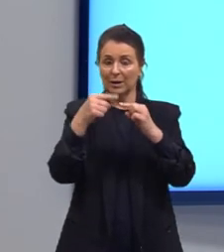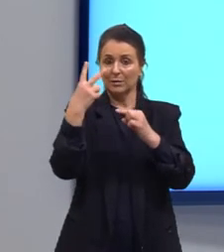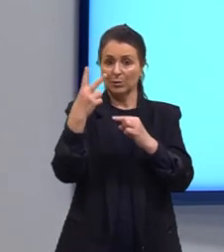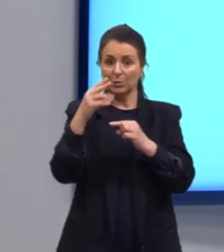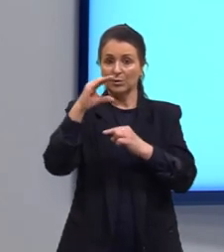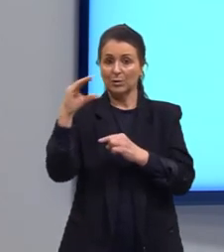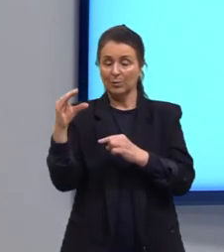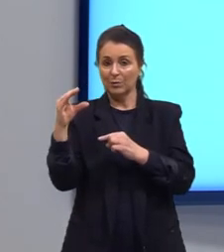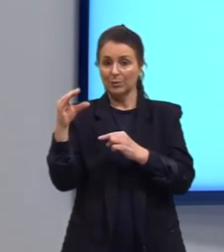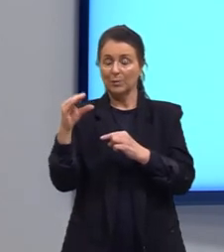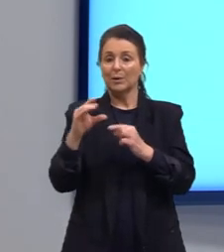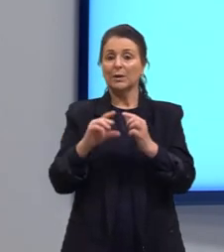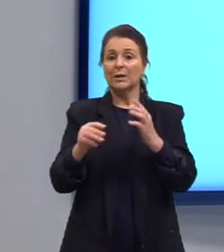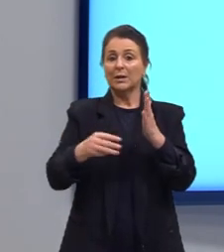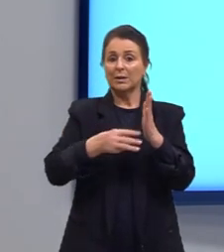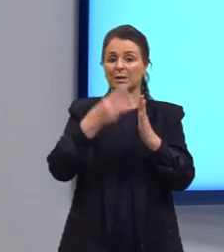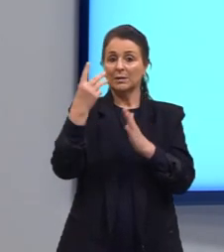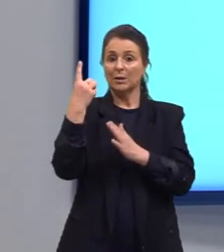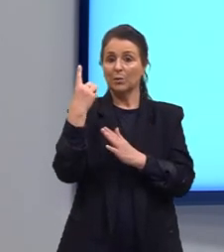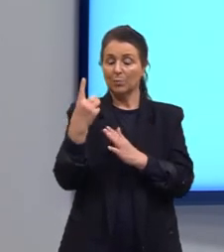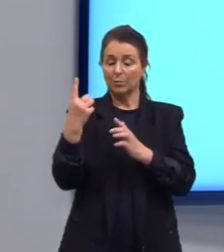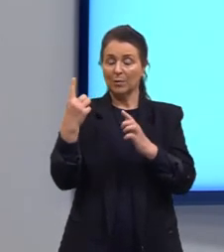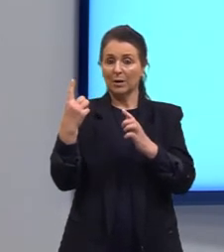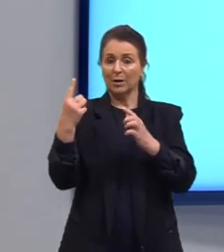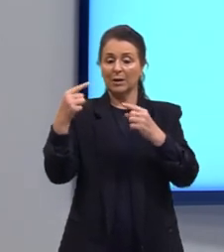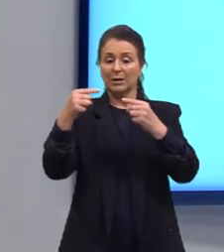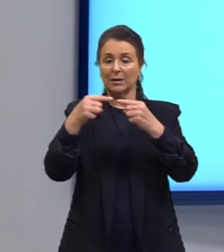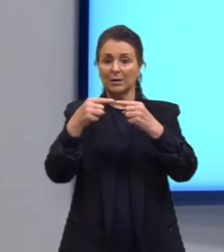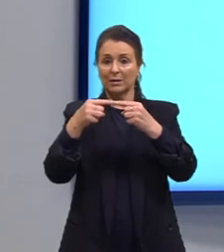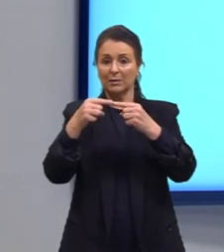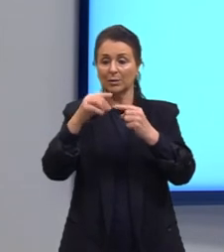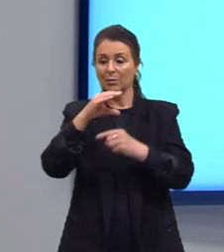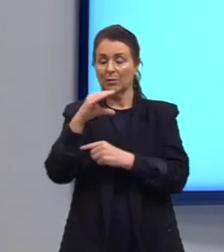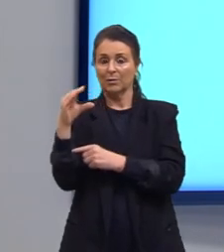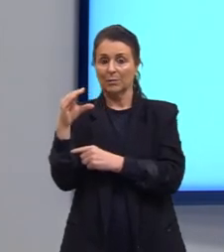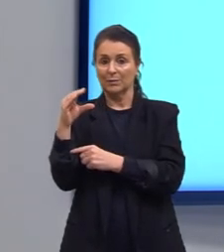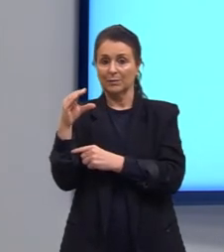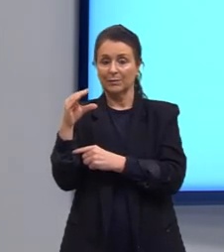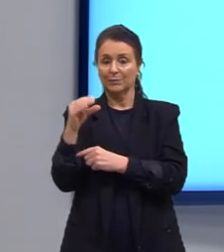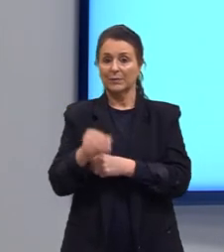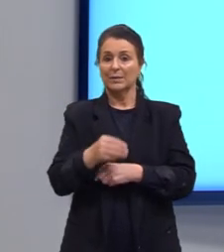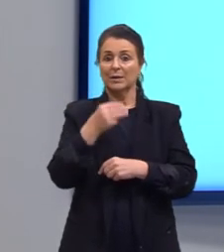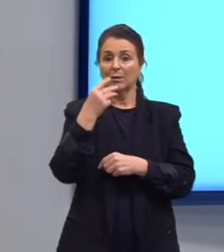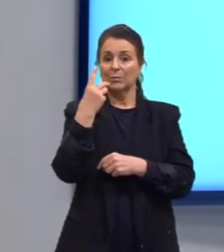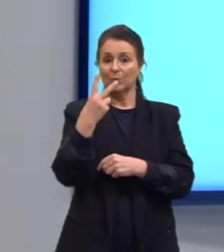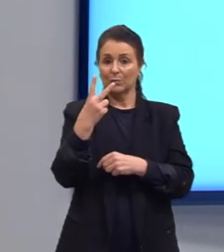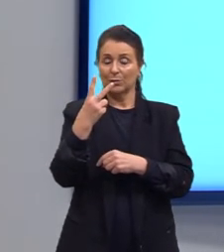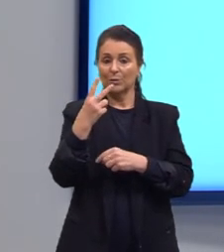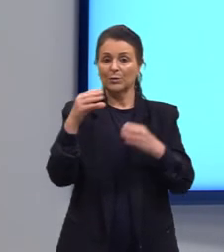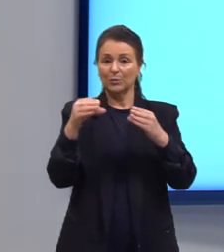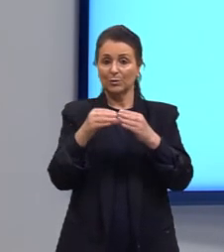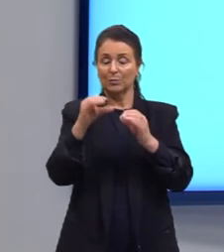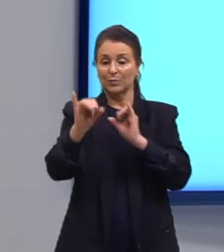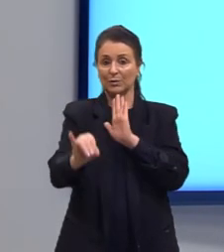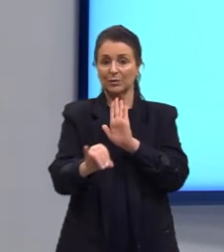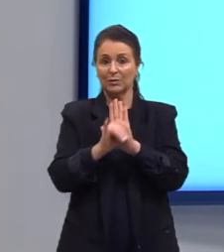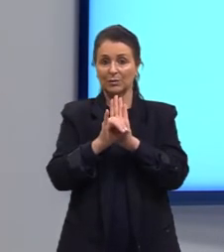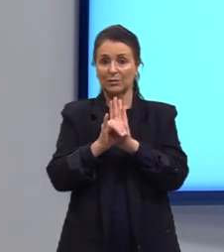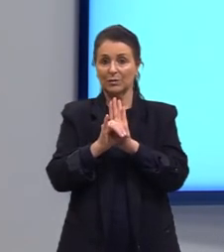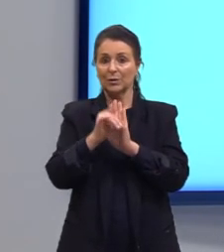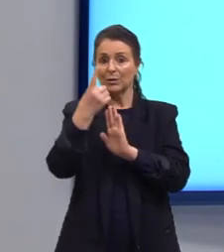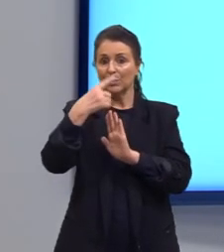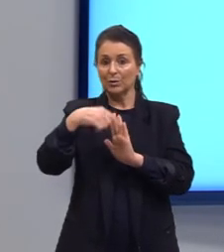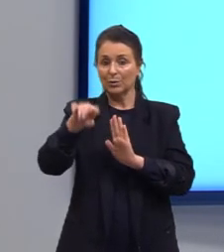nitrogênio e terciária quando eu tenho somente ligações com carbono certo aqui tá os dois grupos identificados e